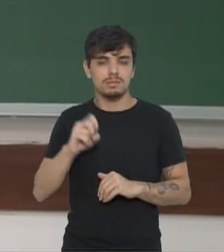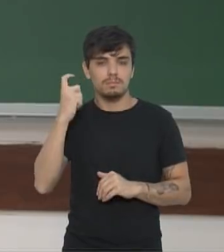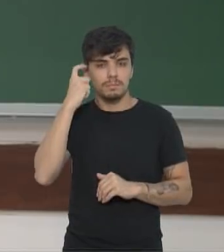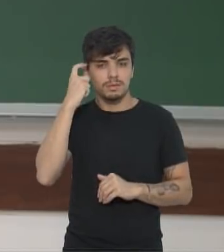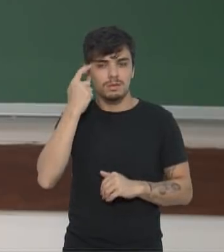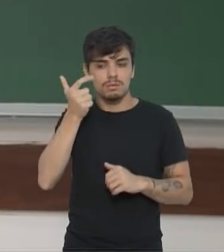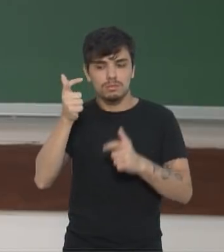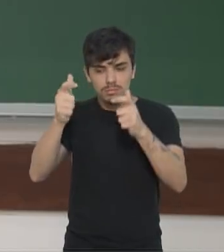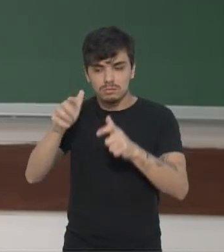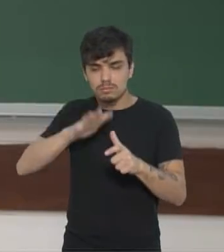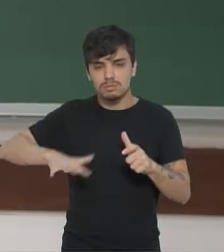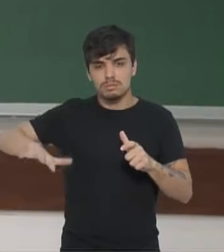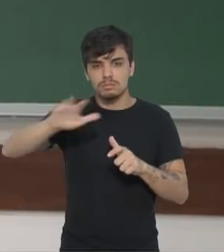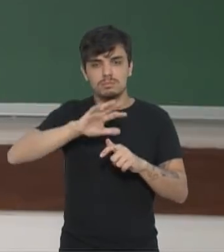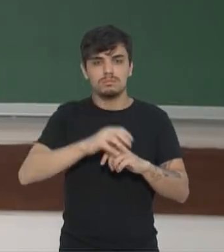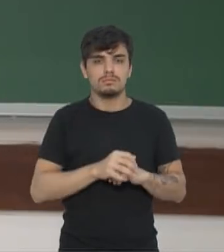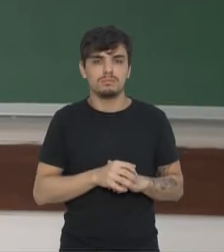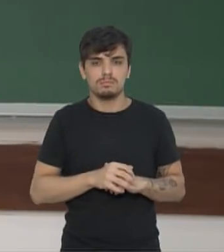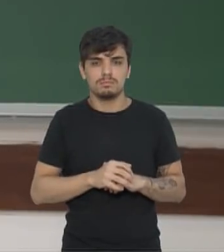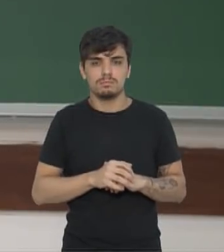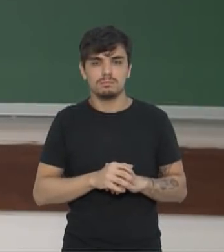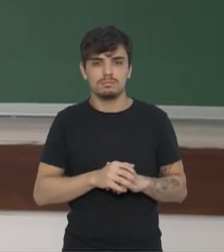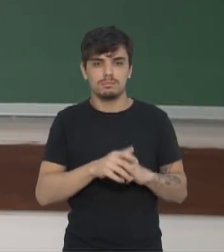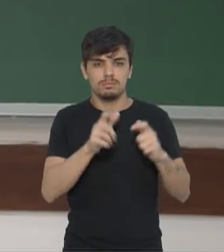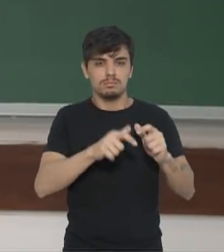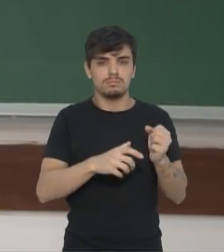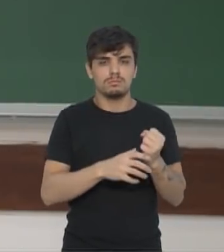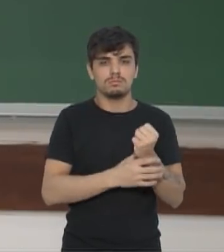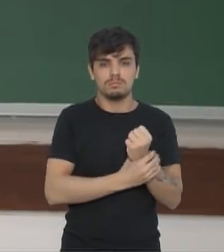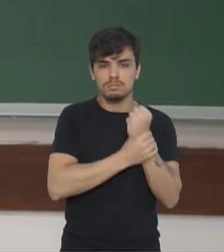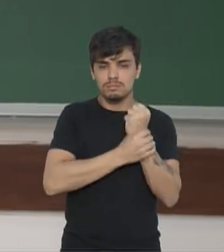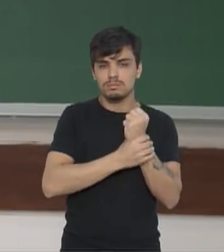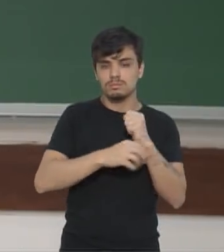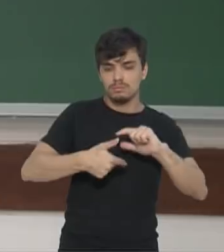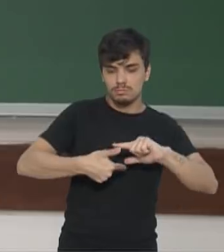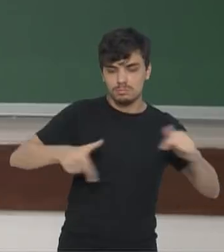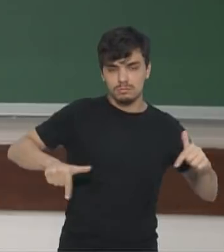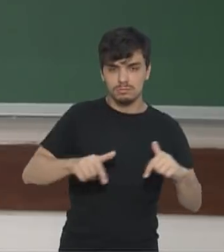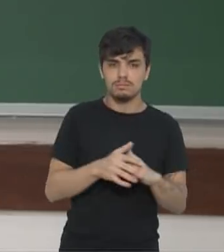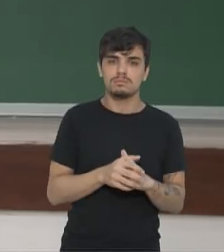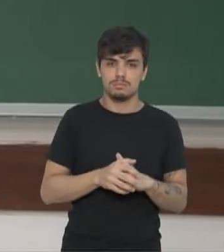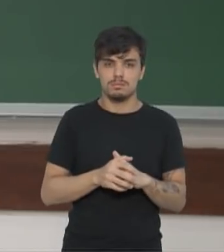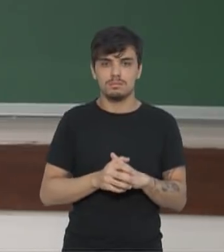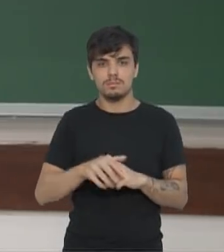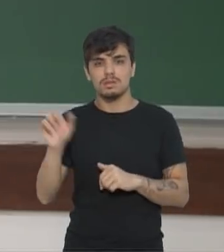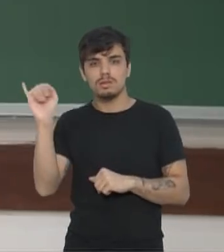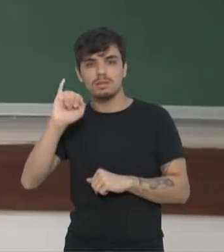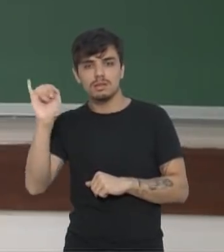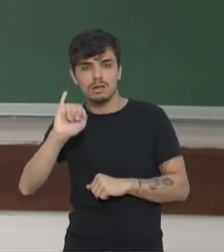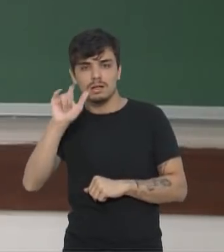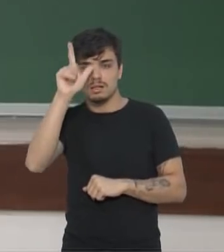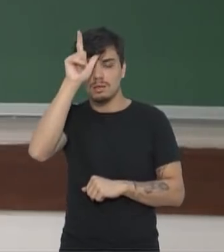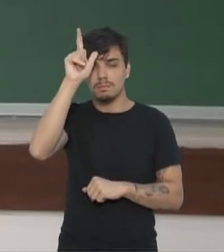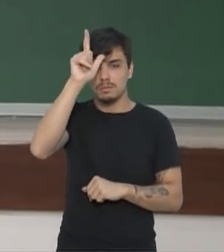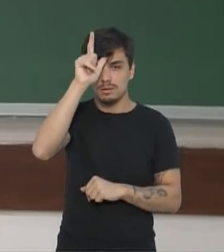estados monárquicos ou estados modernos da Europa, a Itália, a Alemanha,